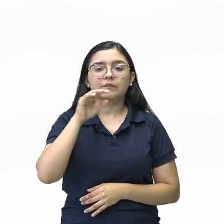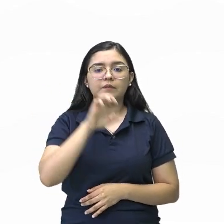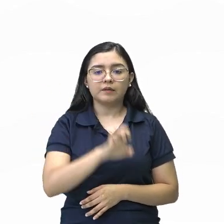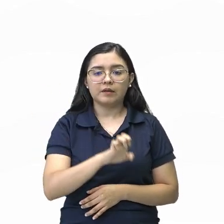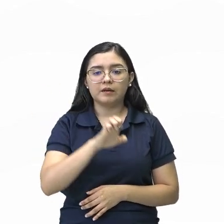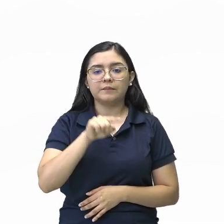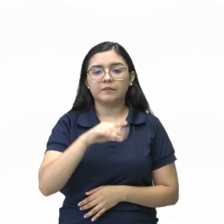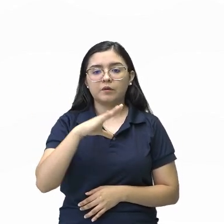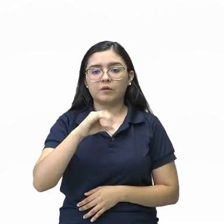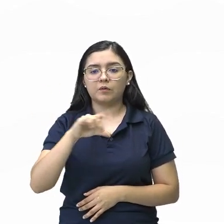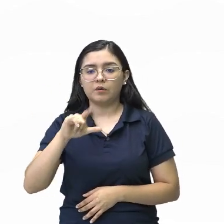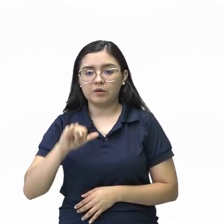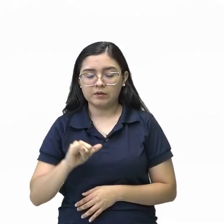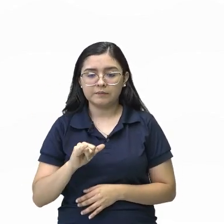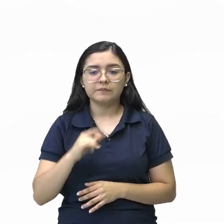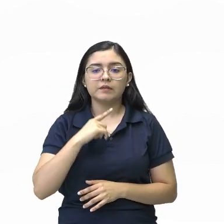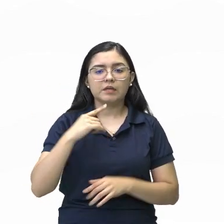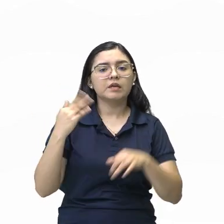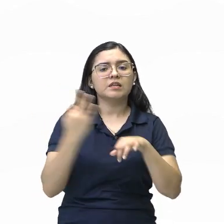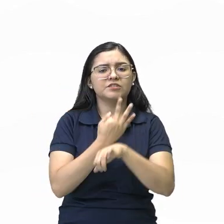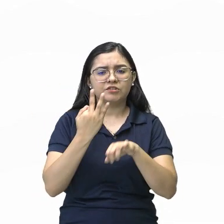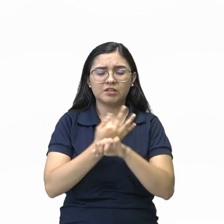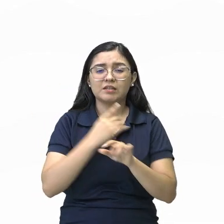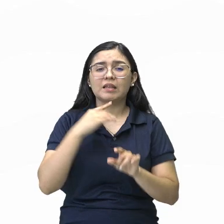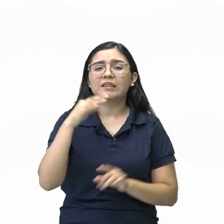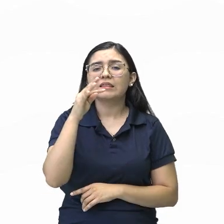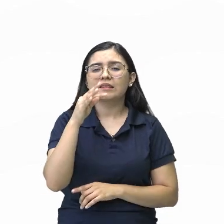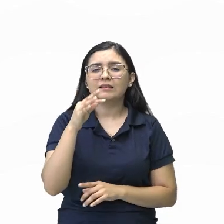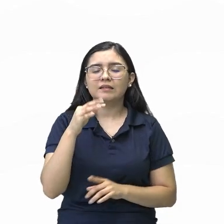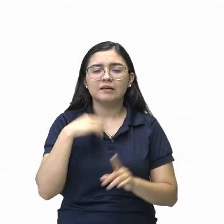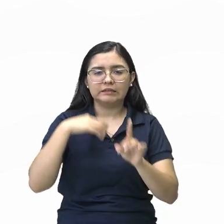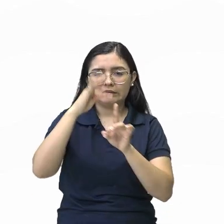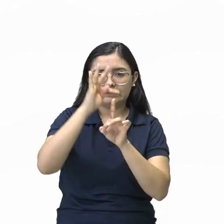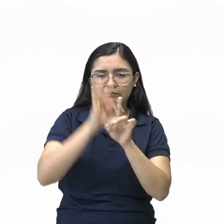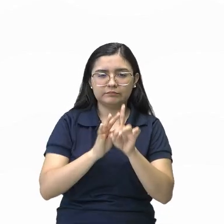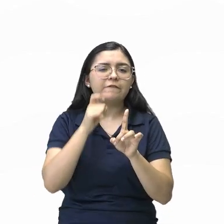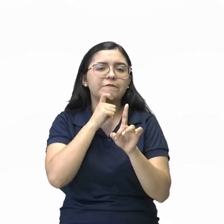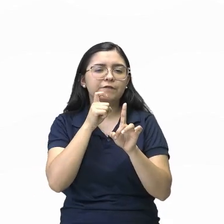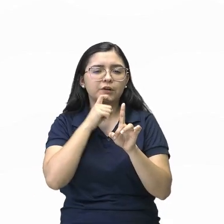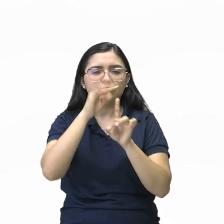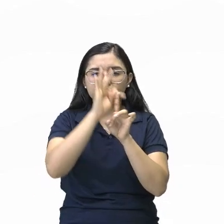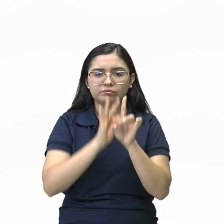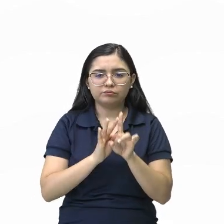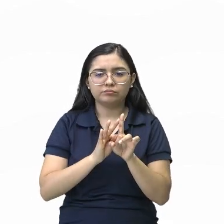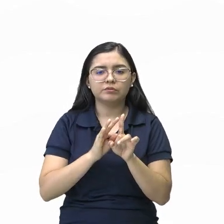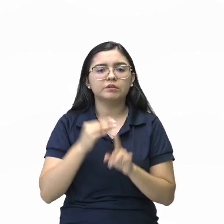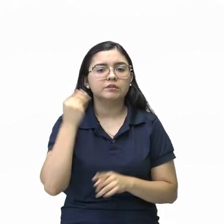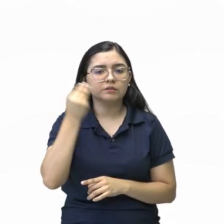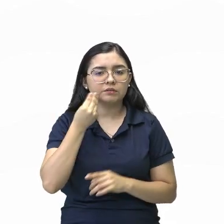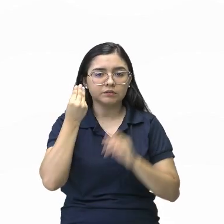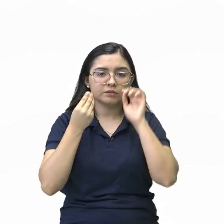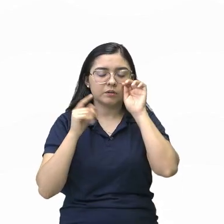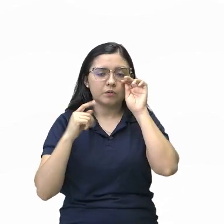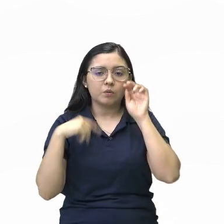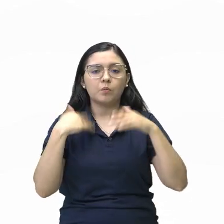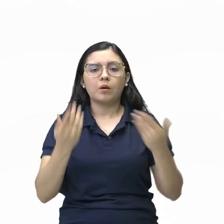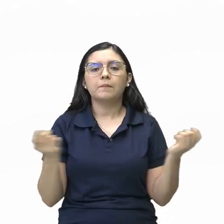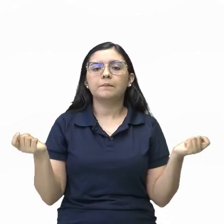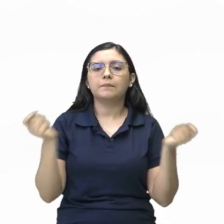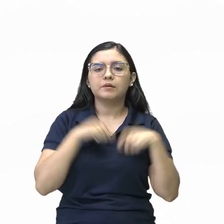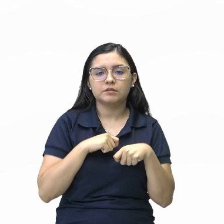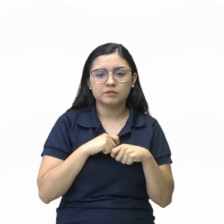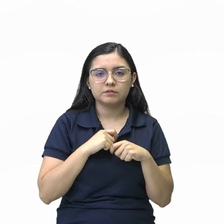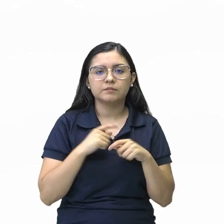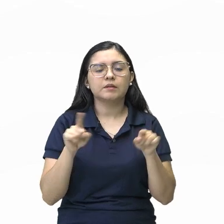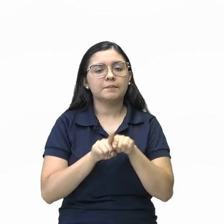né, resistindo a baixas temperaturas ao longo do tempo, né? É um experimento para saber aí qual é o seu potencial,